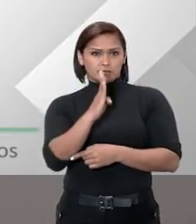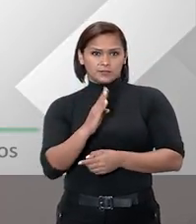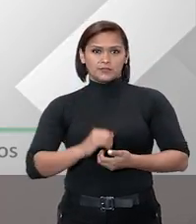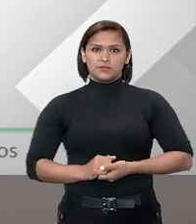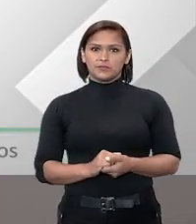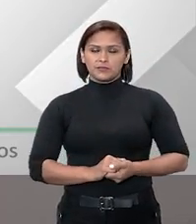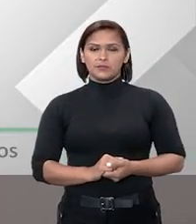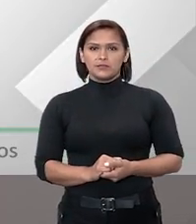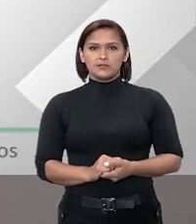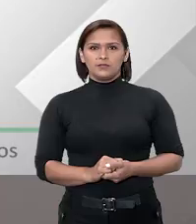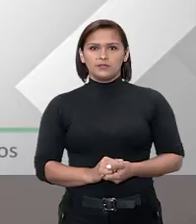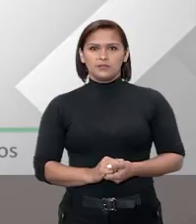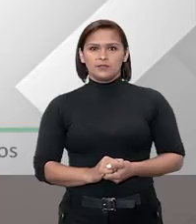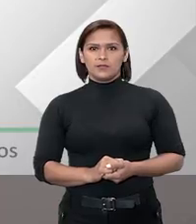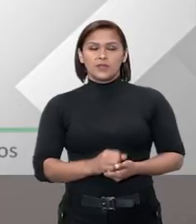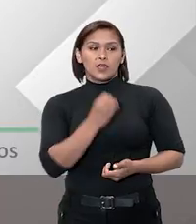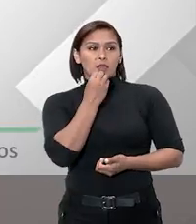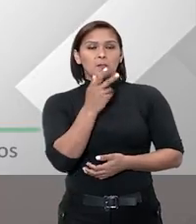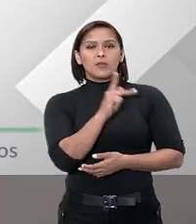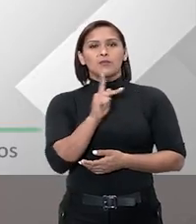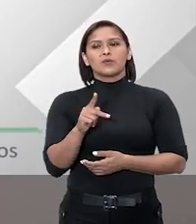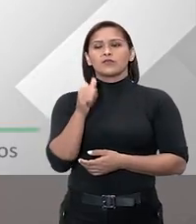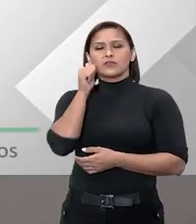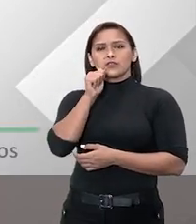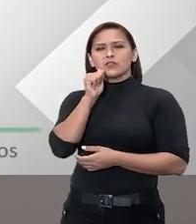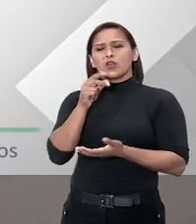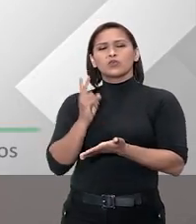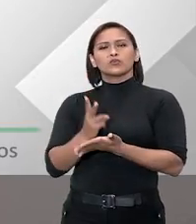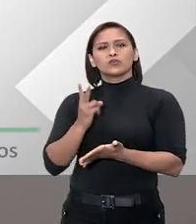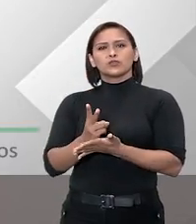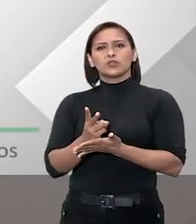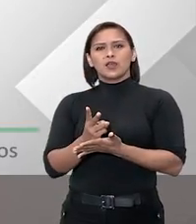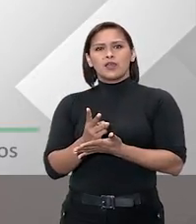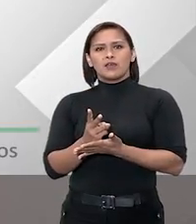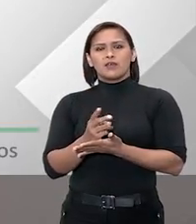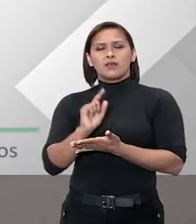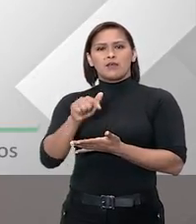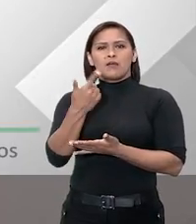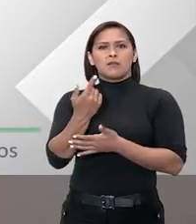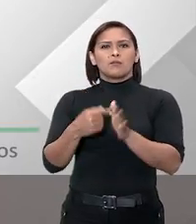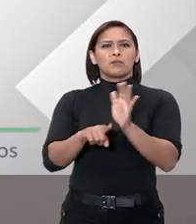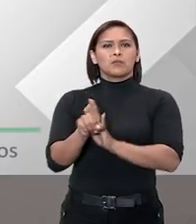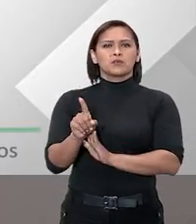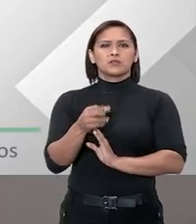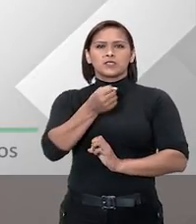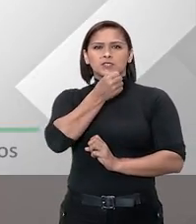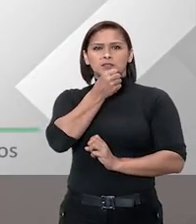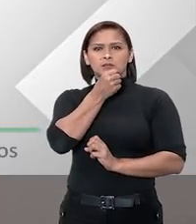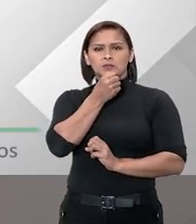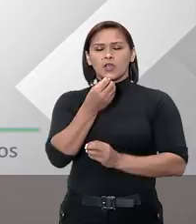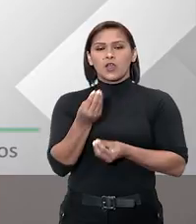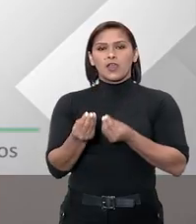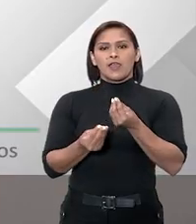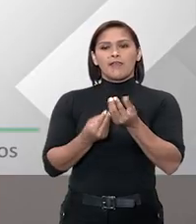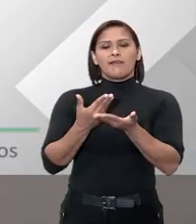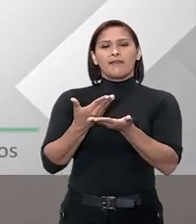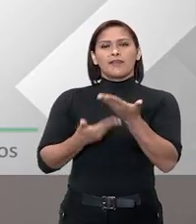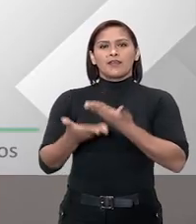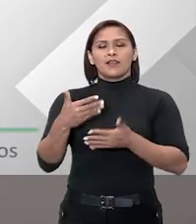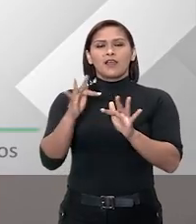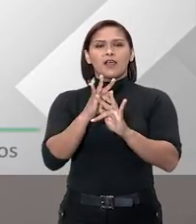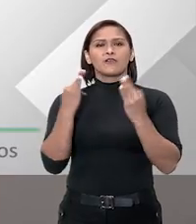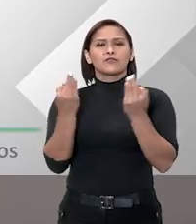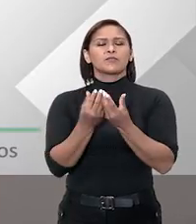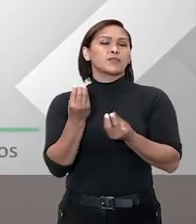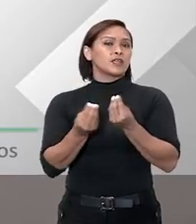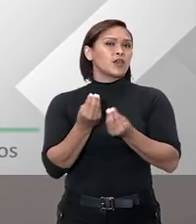país. Bem, professora Sandra, continuando então a nossa entrevista, em relação à